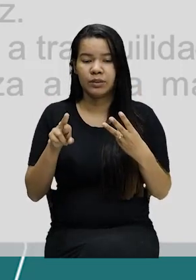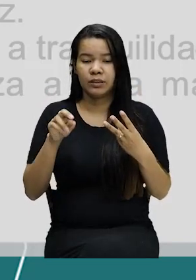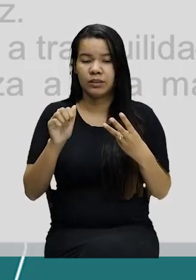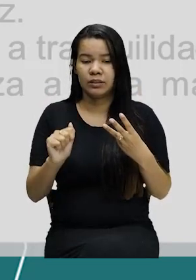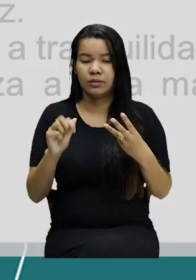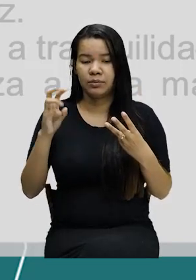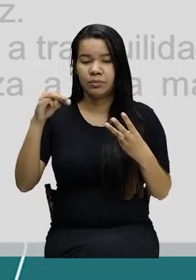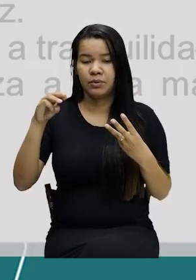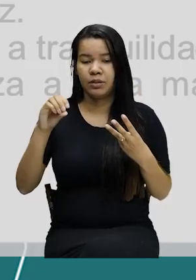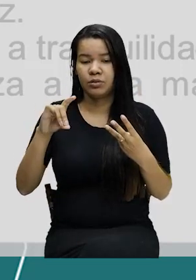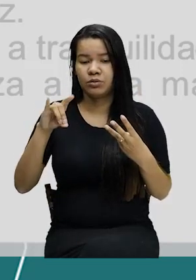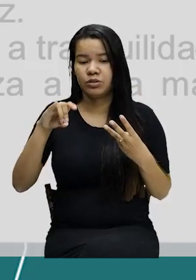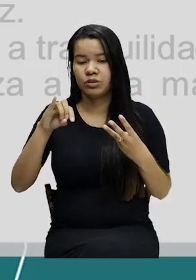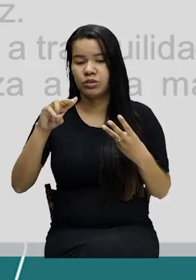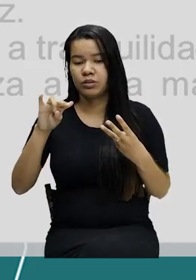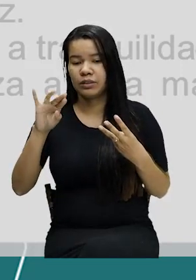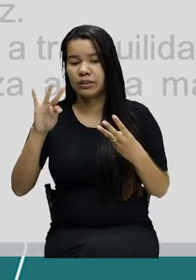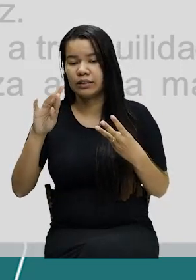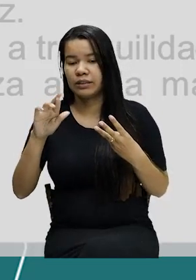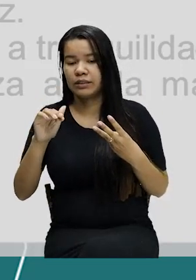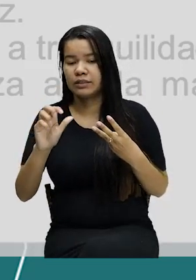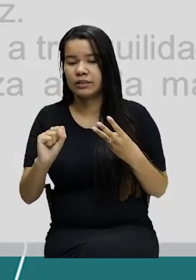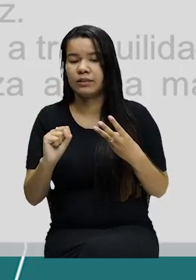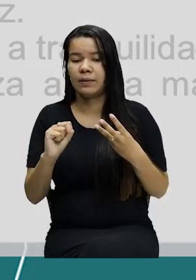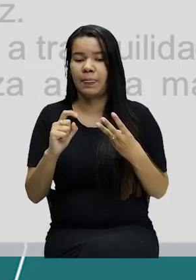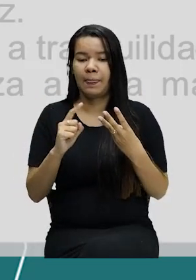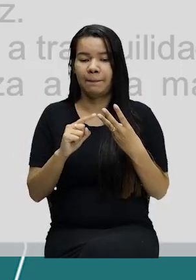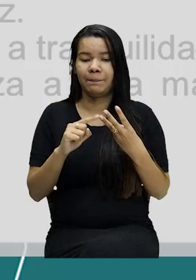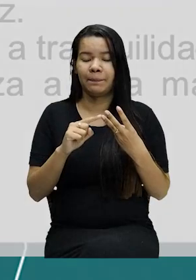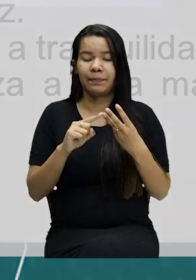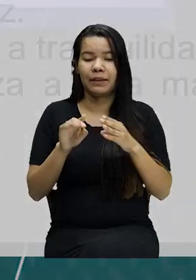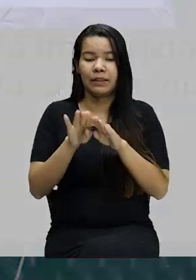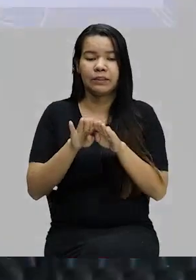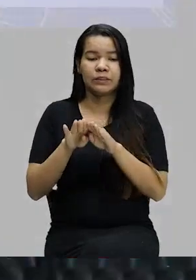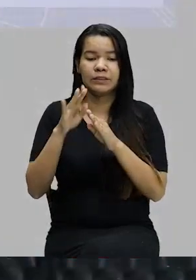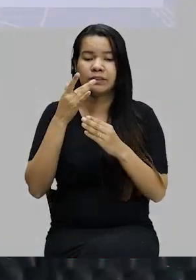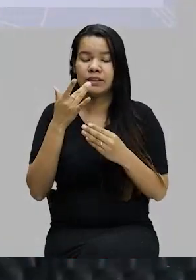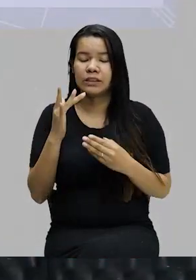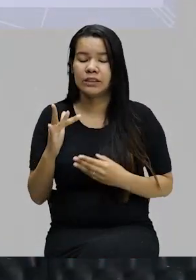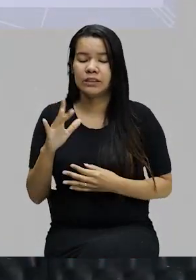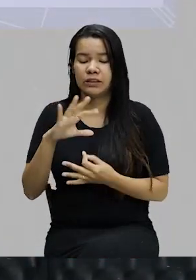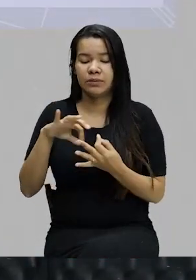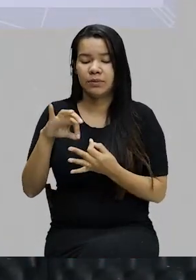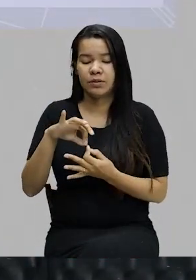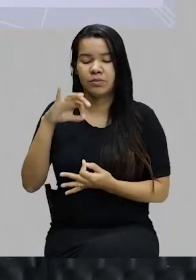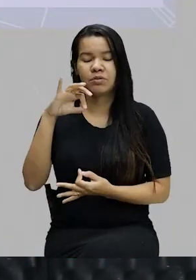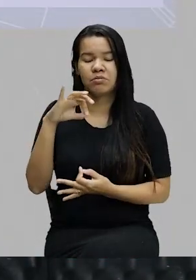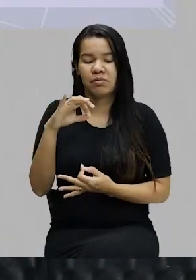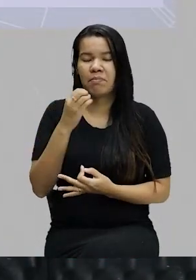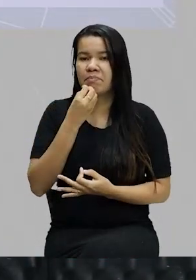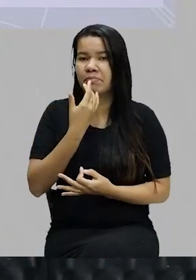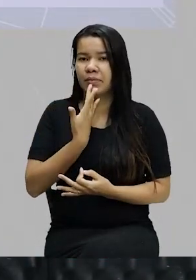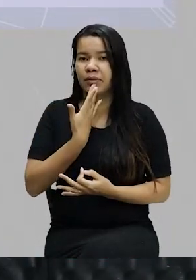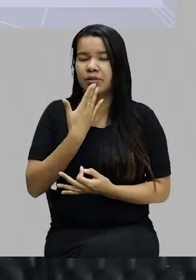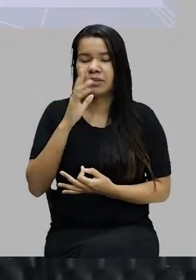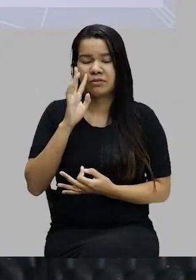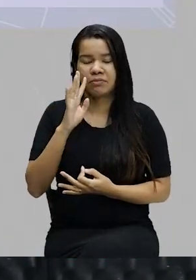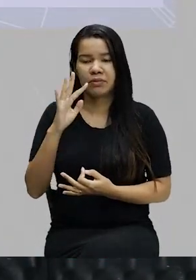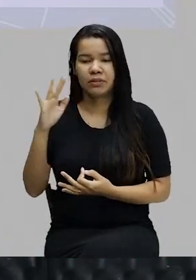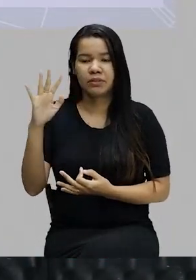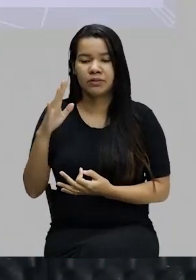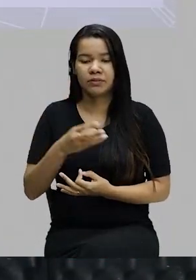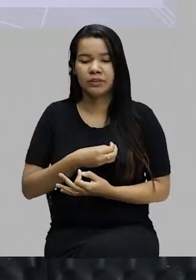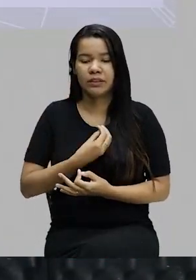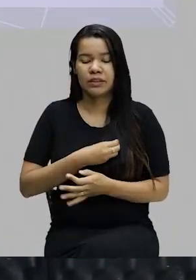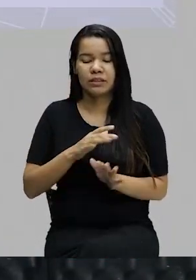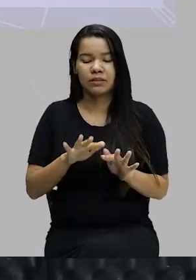ou seja, expressa a tranquilidade e a paz, rica em aspectos espirituais, onde se idealiza a vida mais simples do